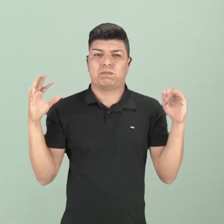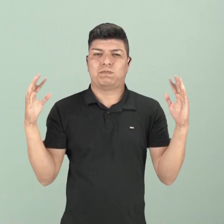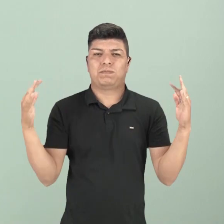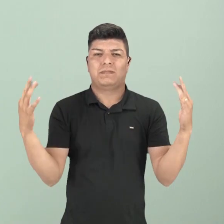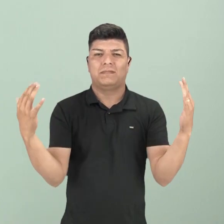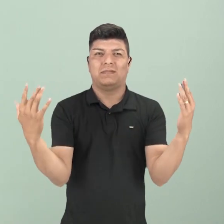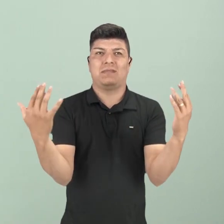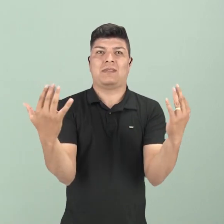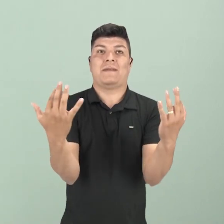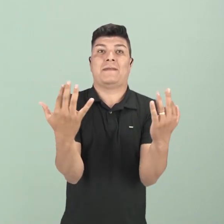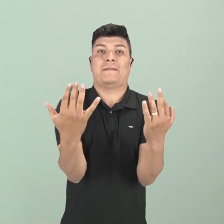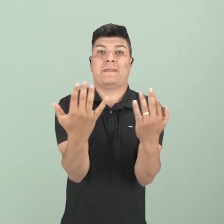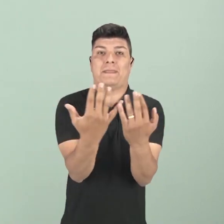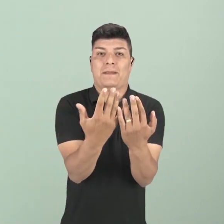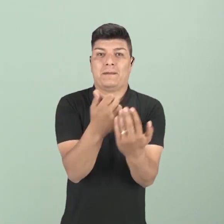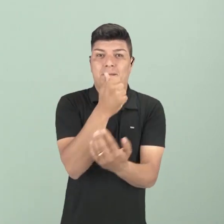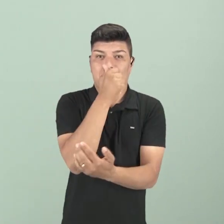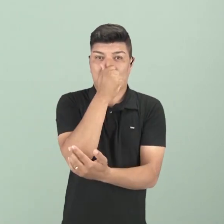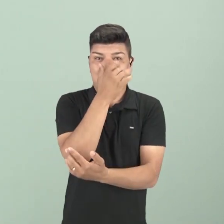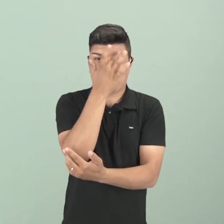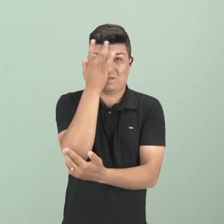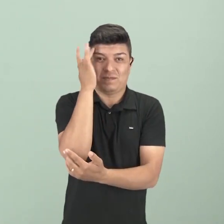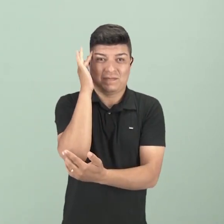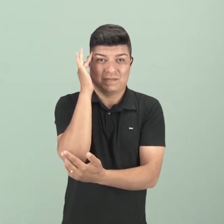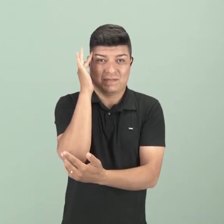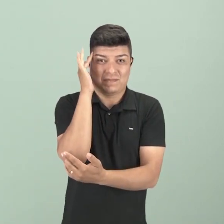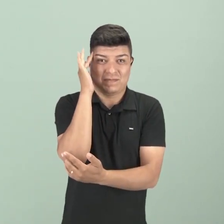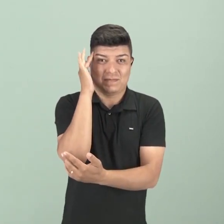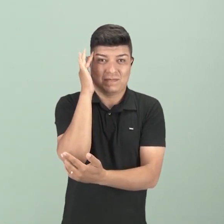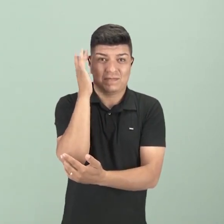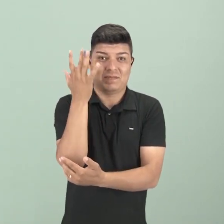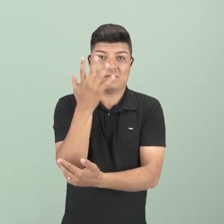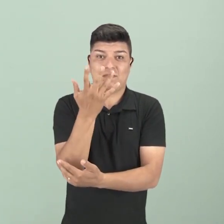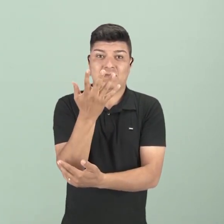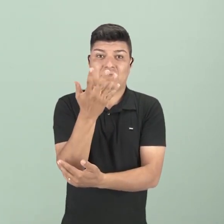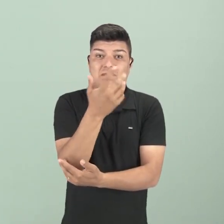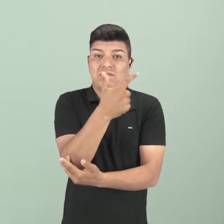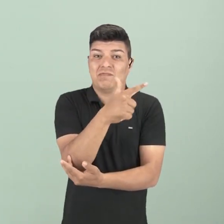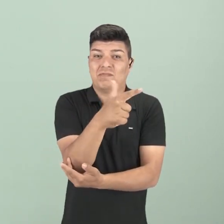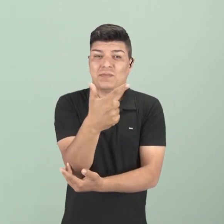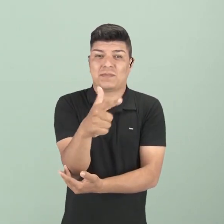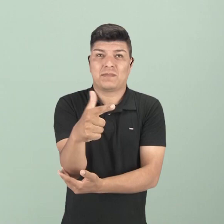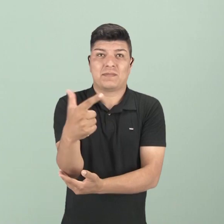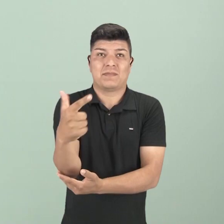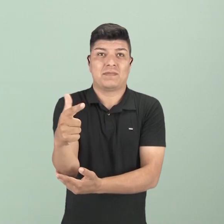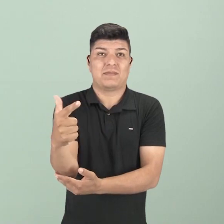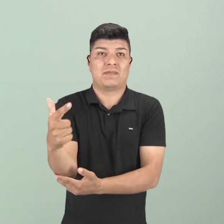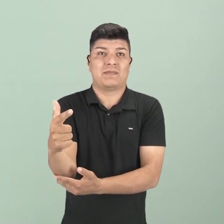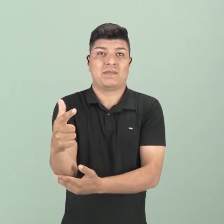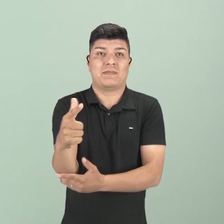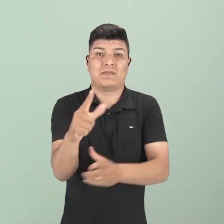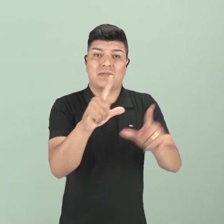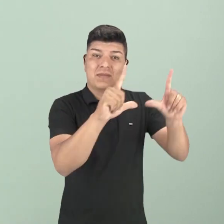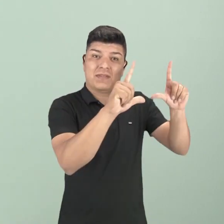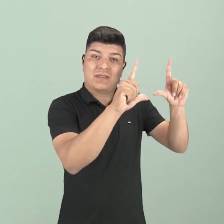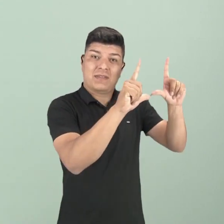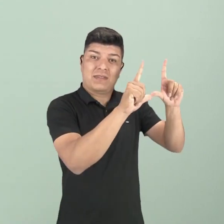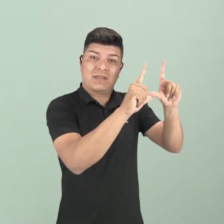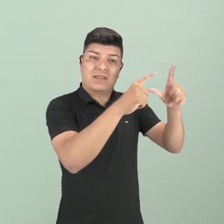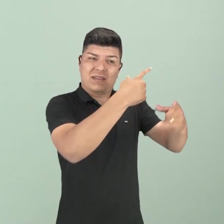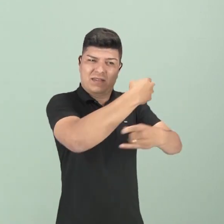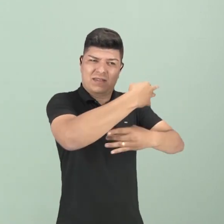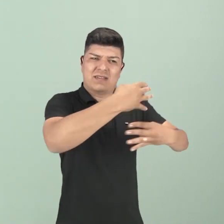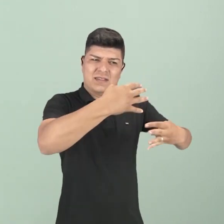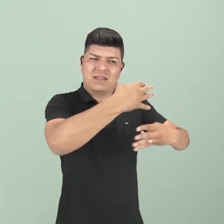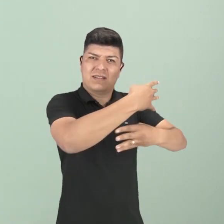se nesse espaço cheio, repleto de pessoas, não houvessem essas placas de trânsito? E